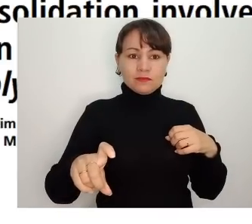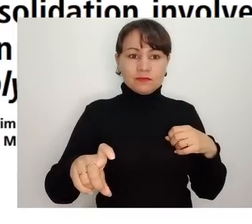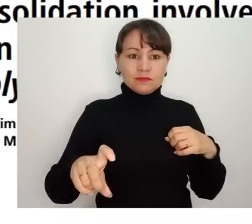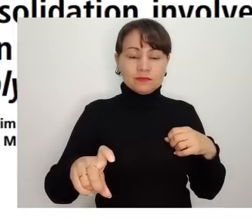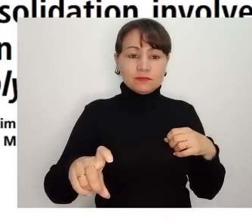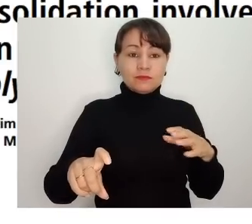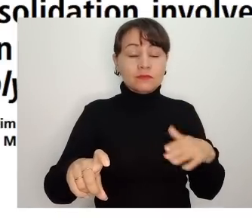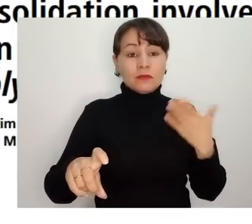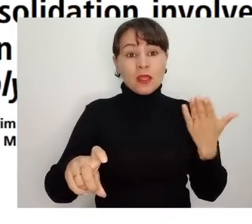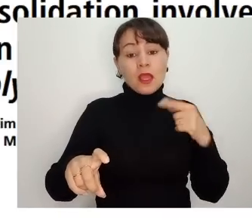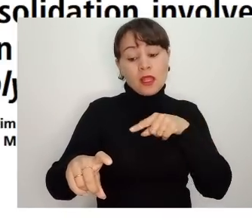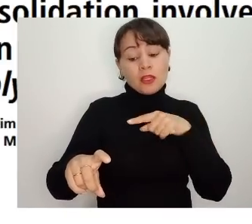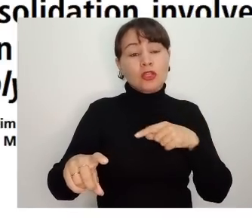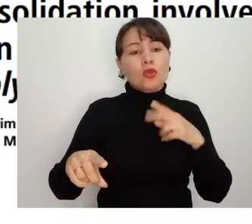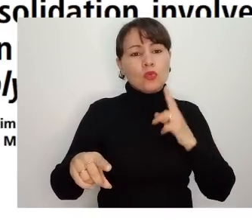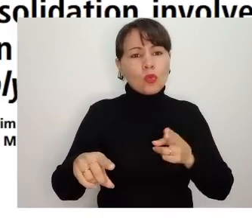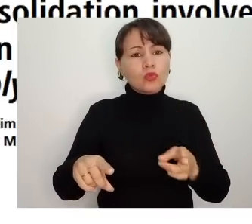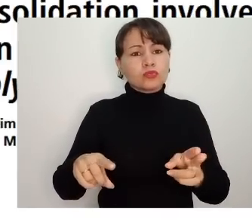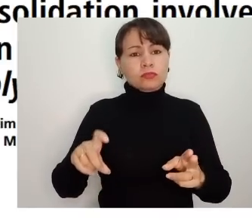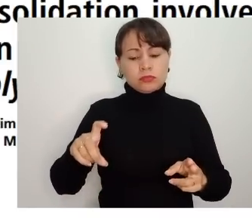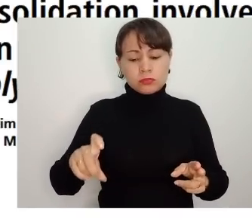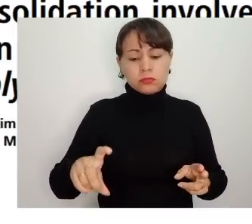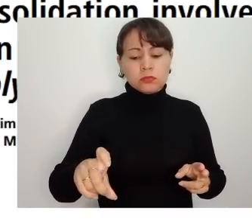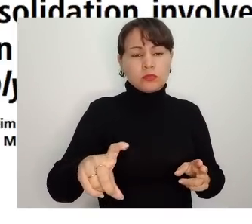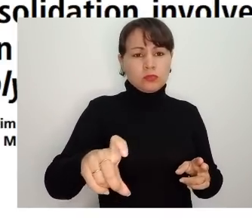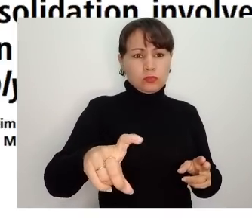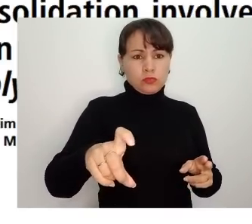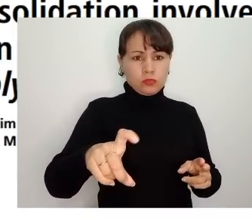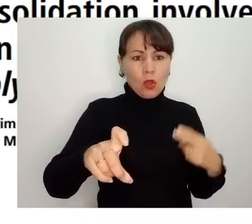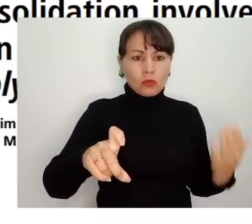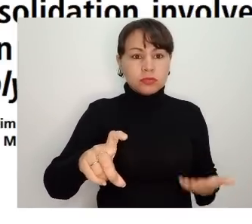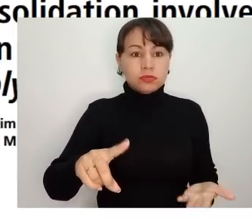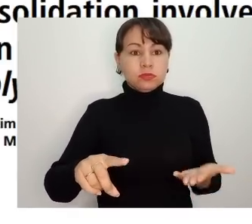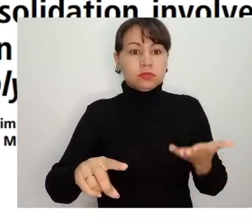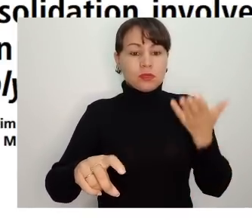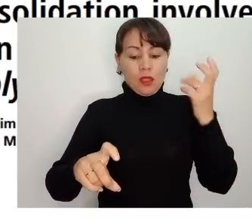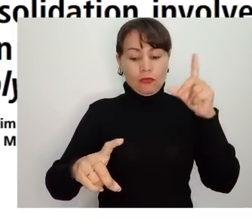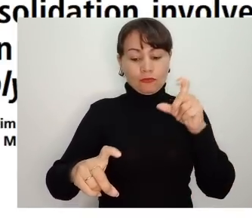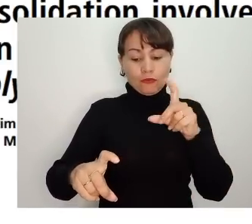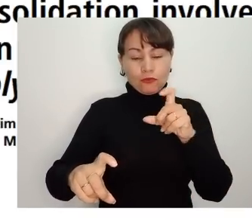tóxico, ele continuou estimulando a via sensorial,